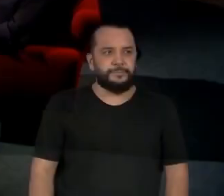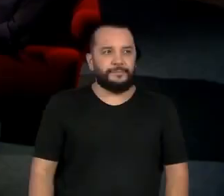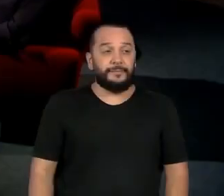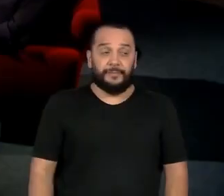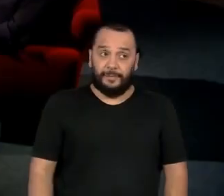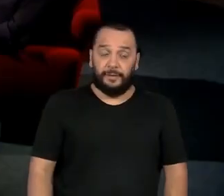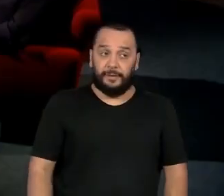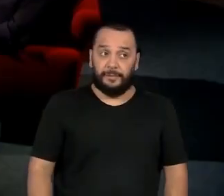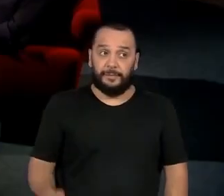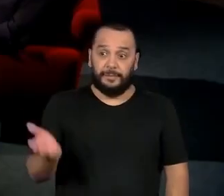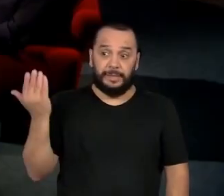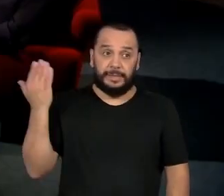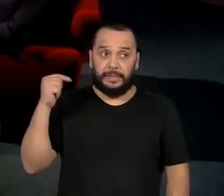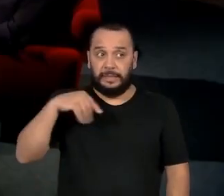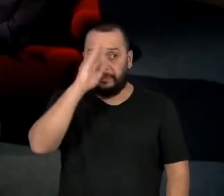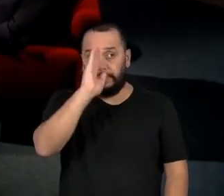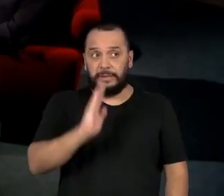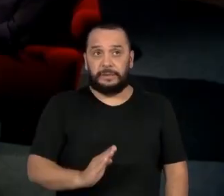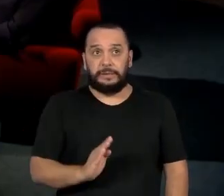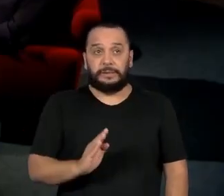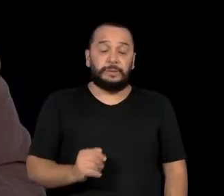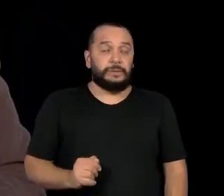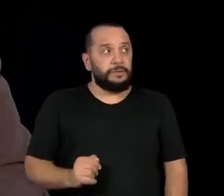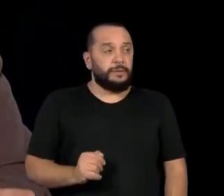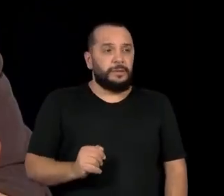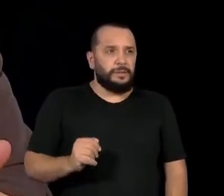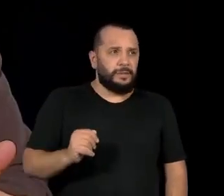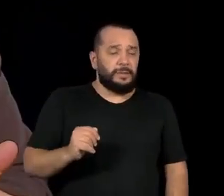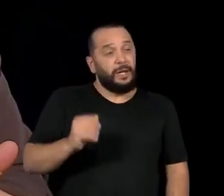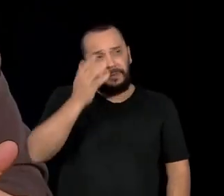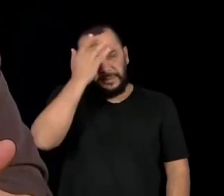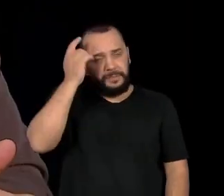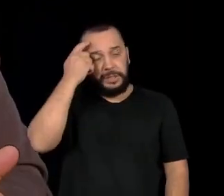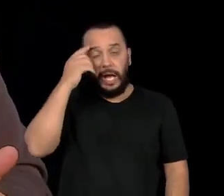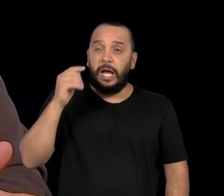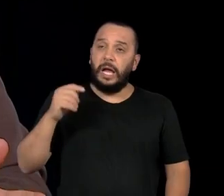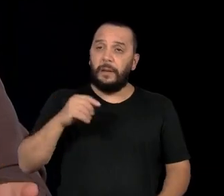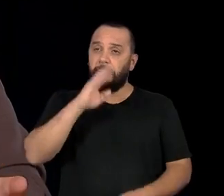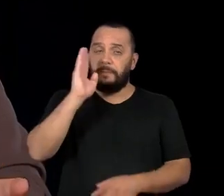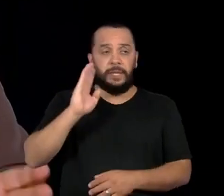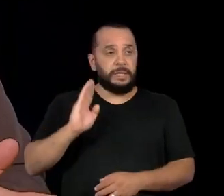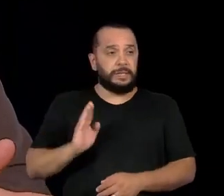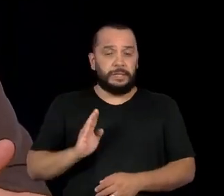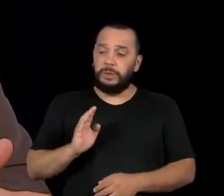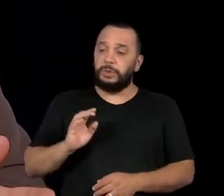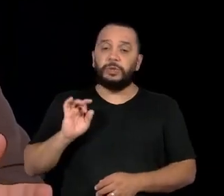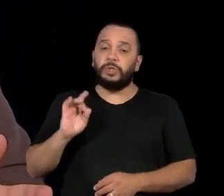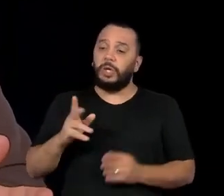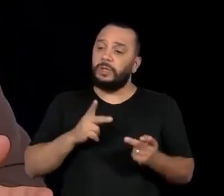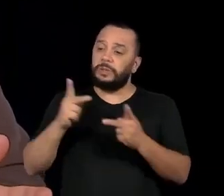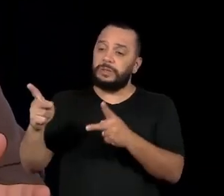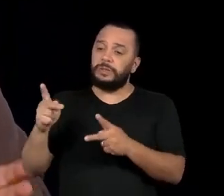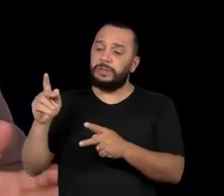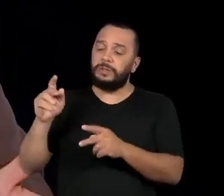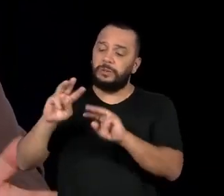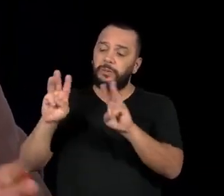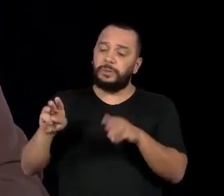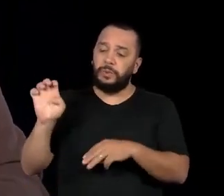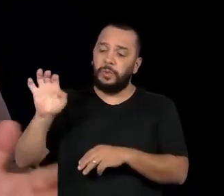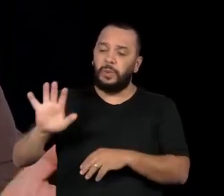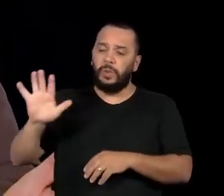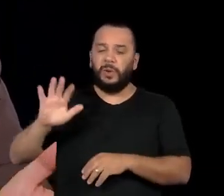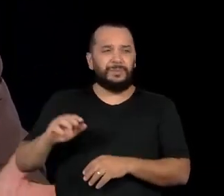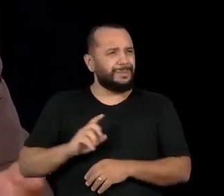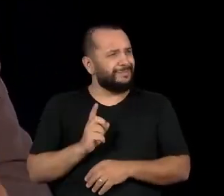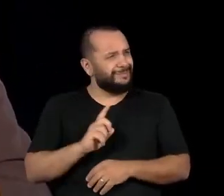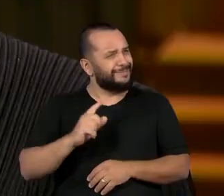Teve uma época que aqui no Brasil se falava, pô, brasileiro só vai em museu na Europa. Não é o que a gente vê. A gente vai em museu,